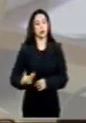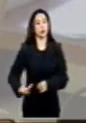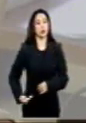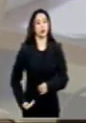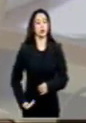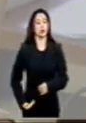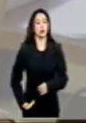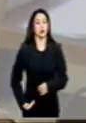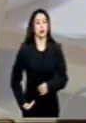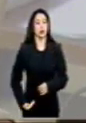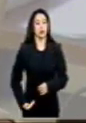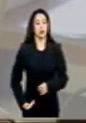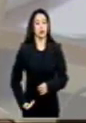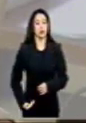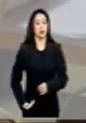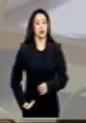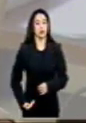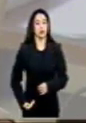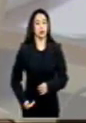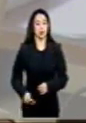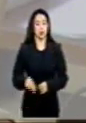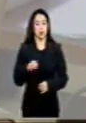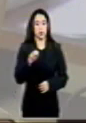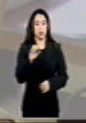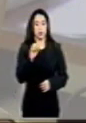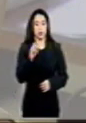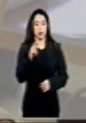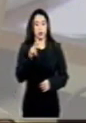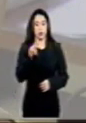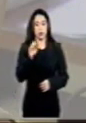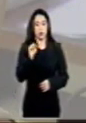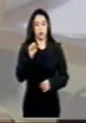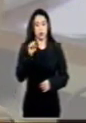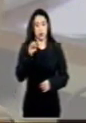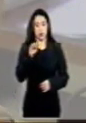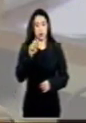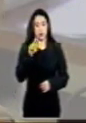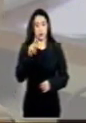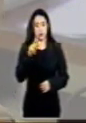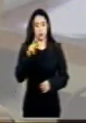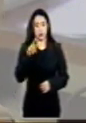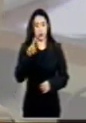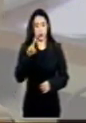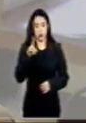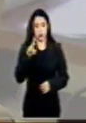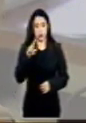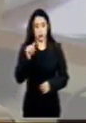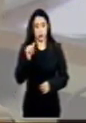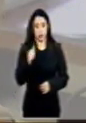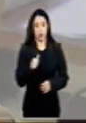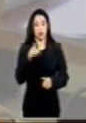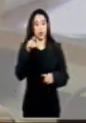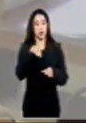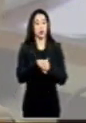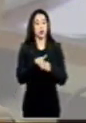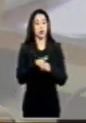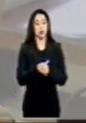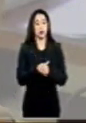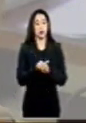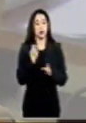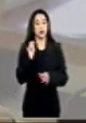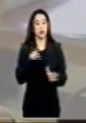ministro Sepúlveda Pertence. Sua excelência assentou neste voto: a